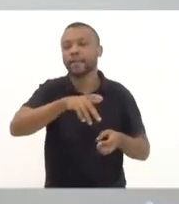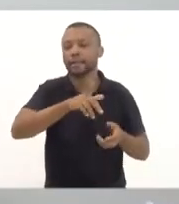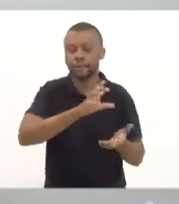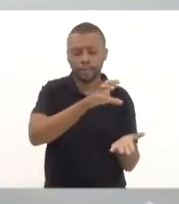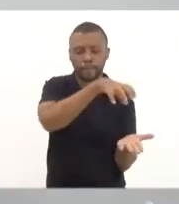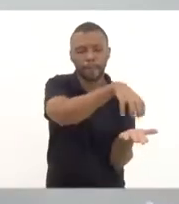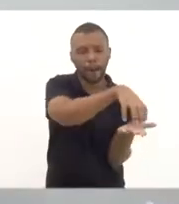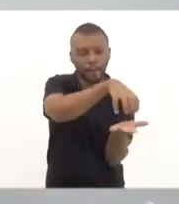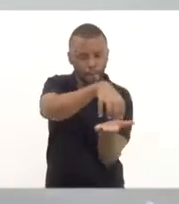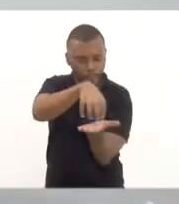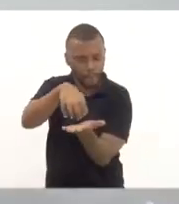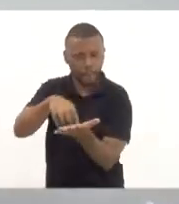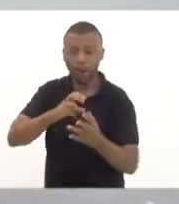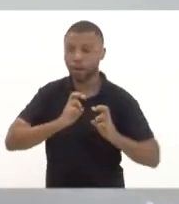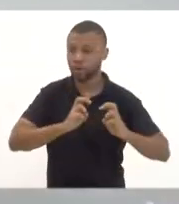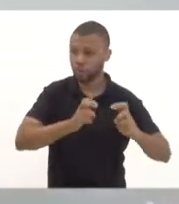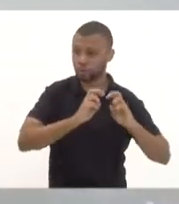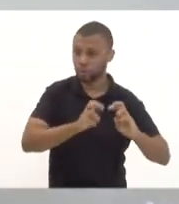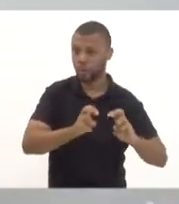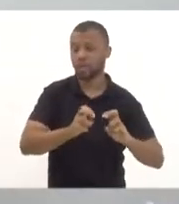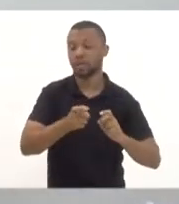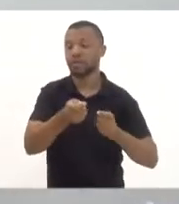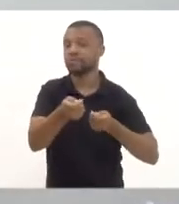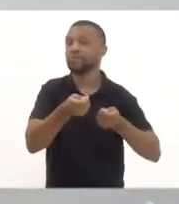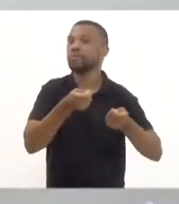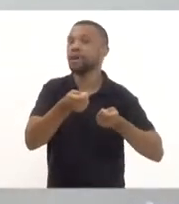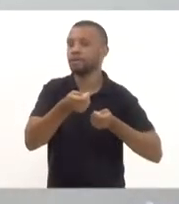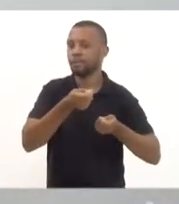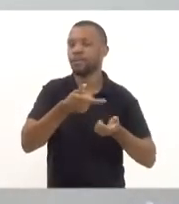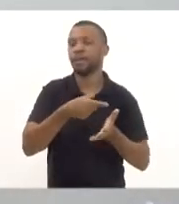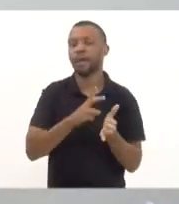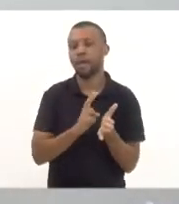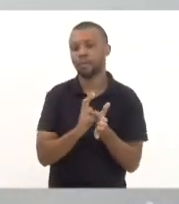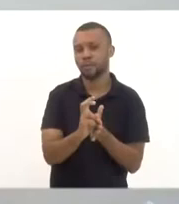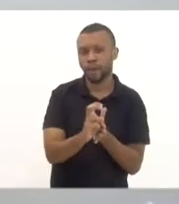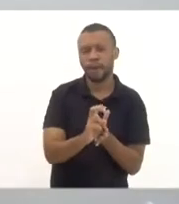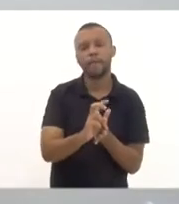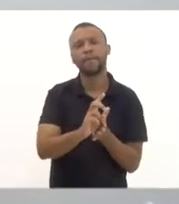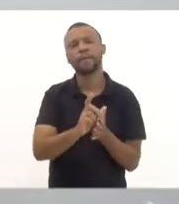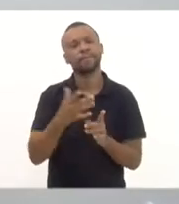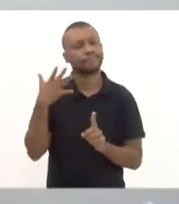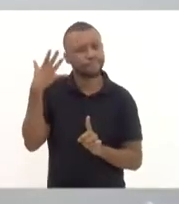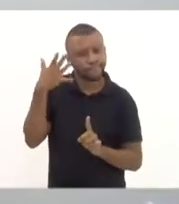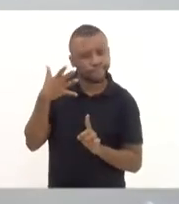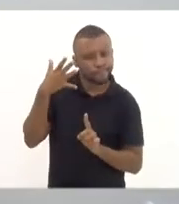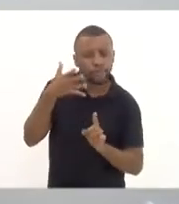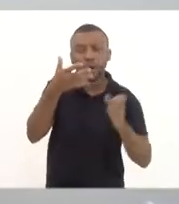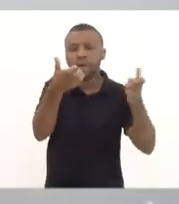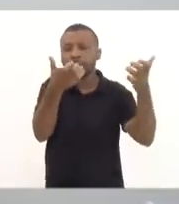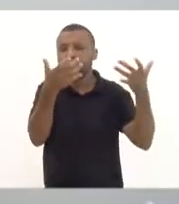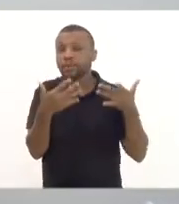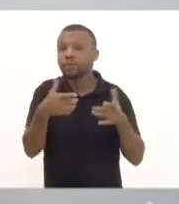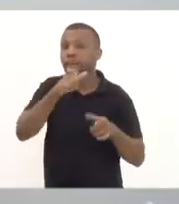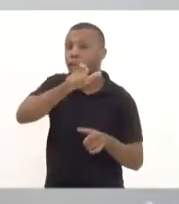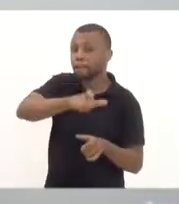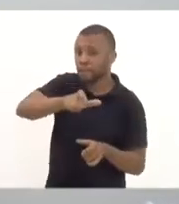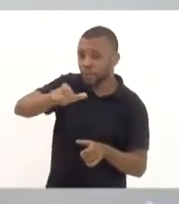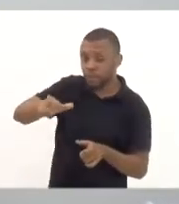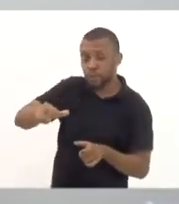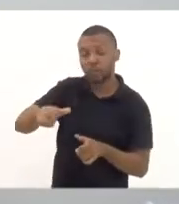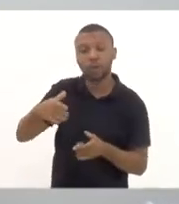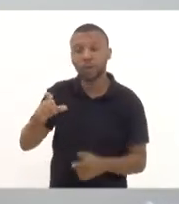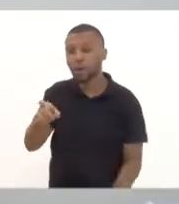trem administrado pela SuperVia ouvindo representantes da sociedade civil o ex-deputado